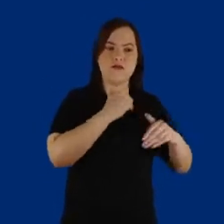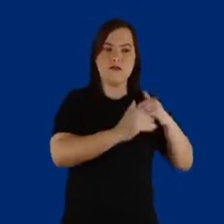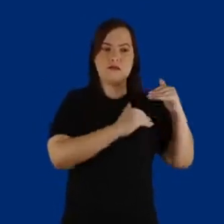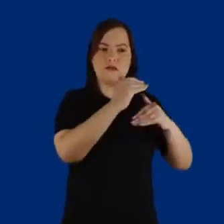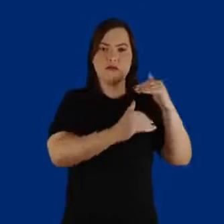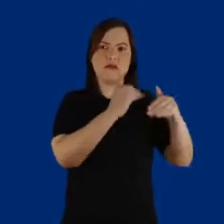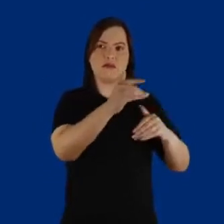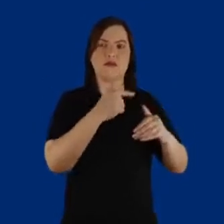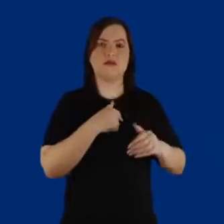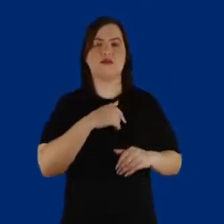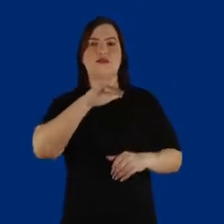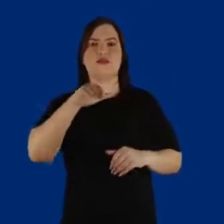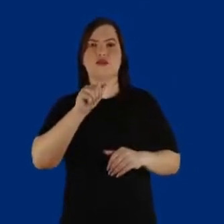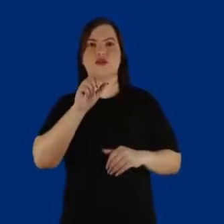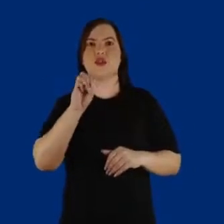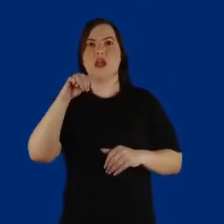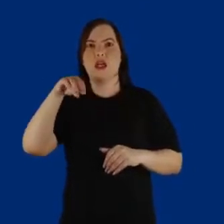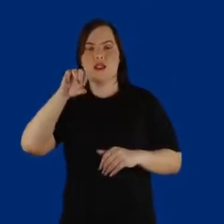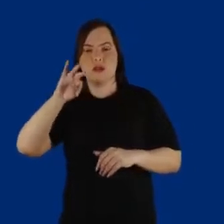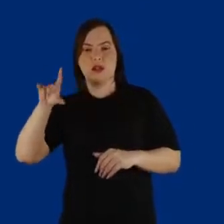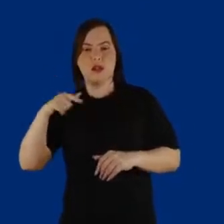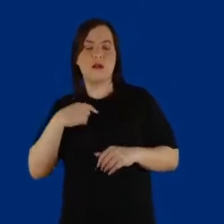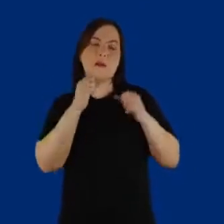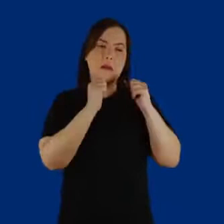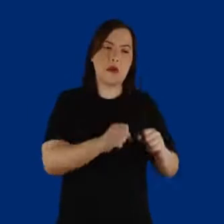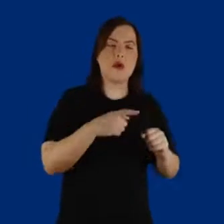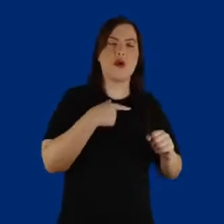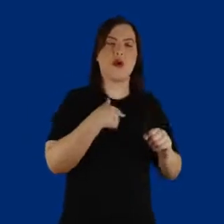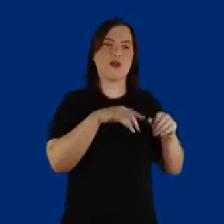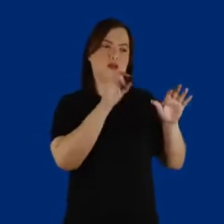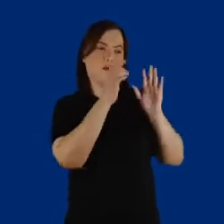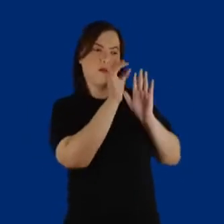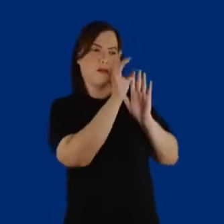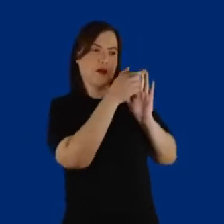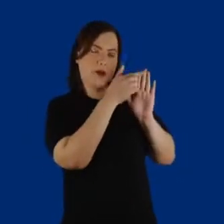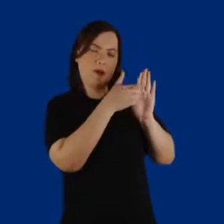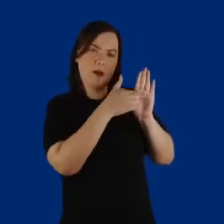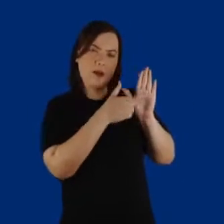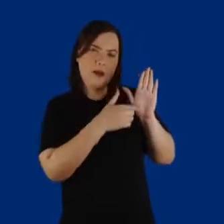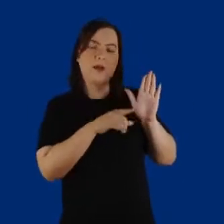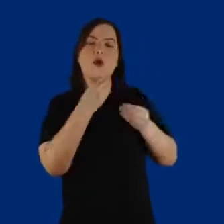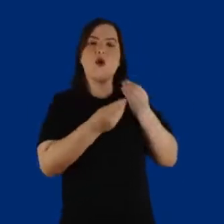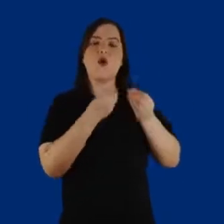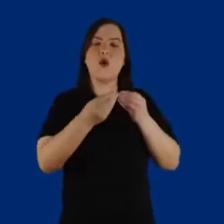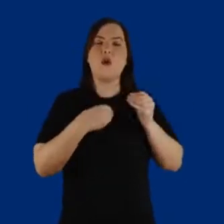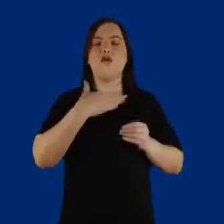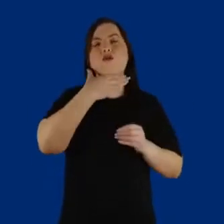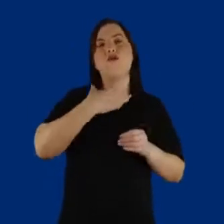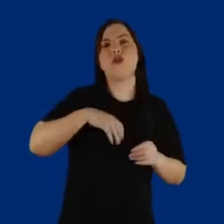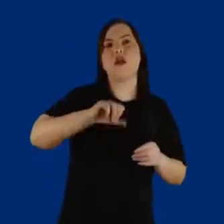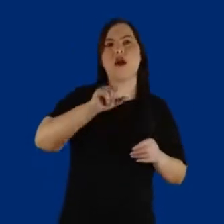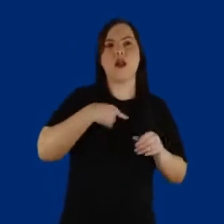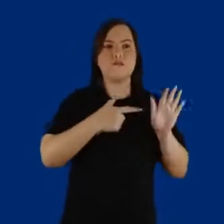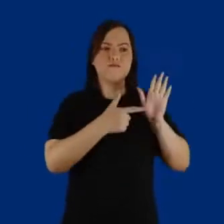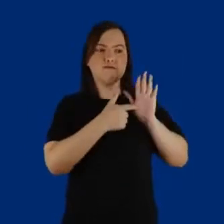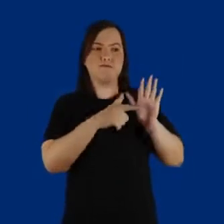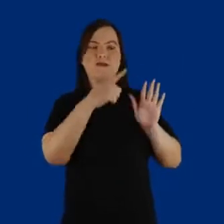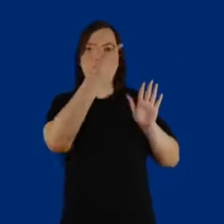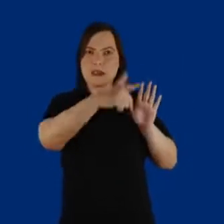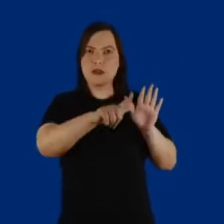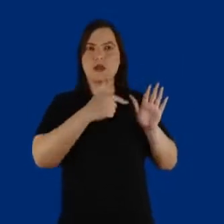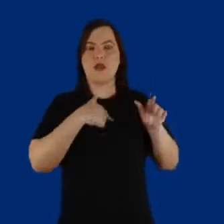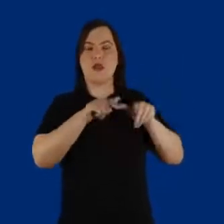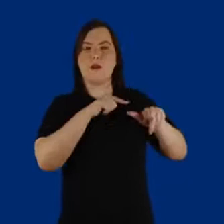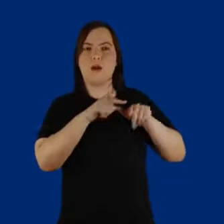desenvolve. Jesuit, se você puder dar mais alguns destaques sobre de que forma o Paulo Freire se apresenta nesses